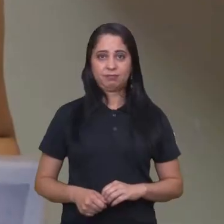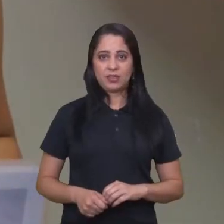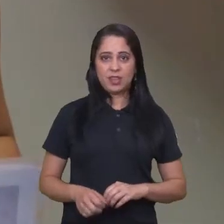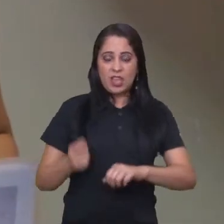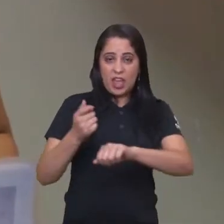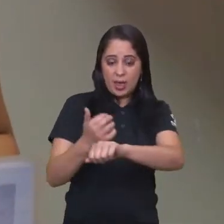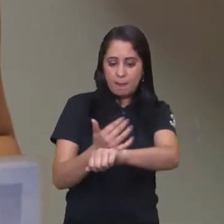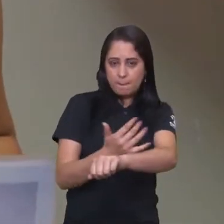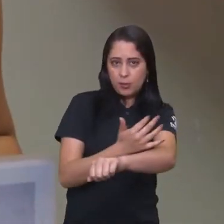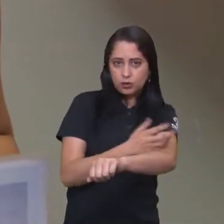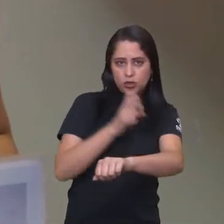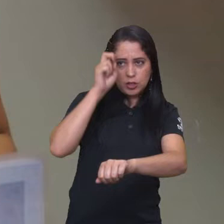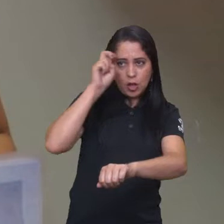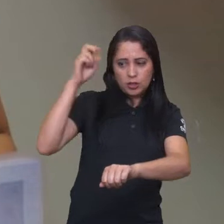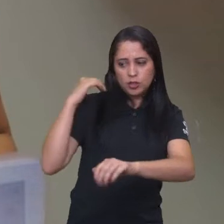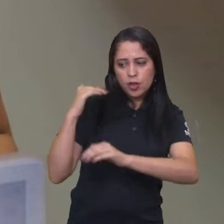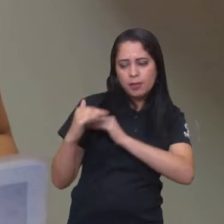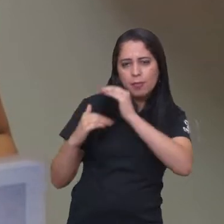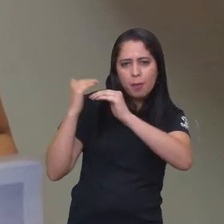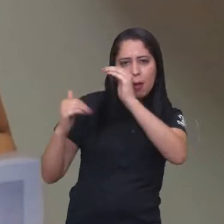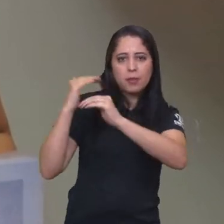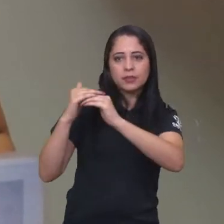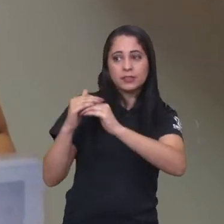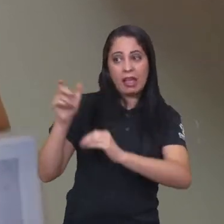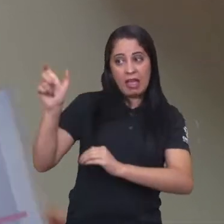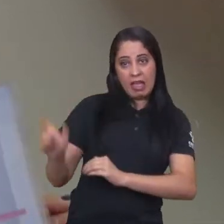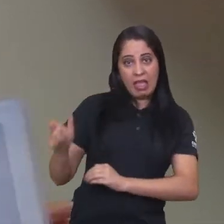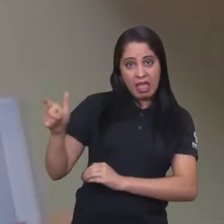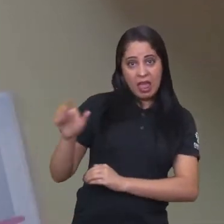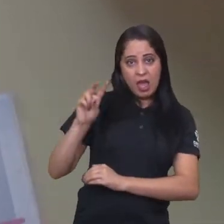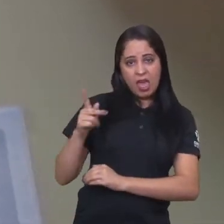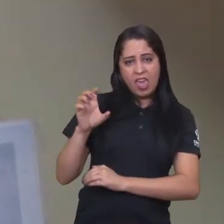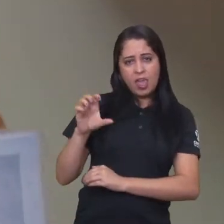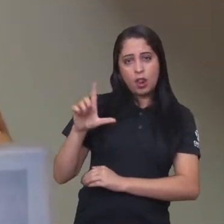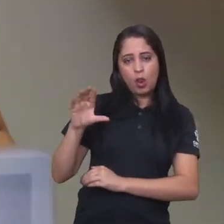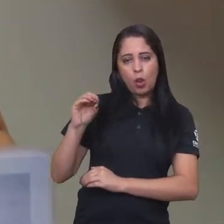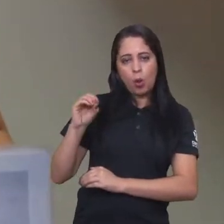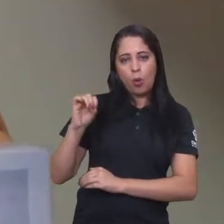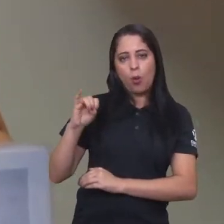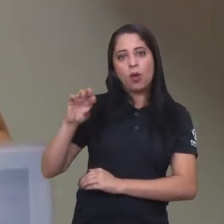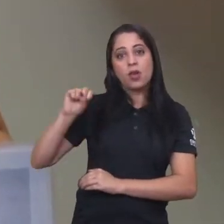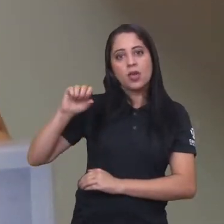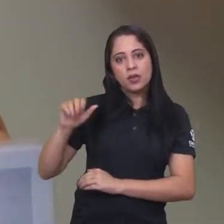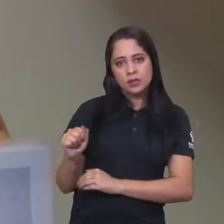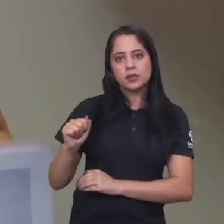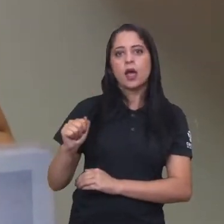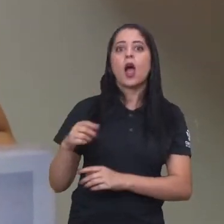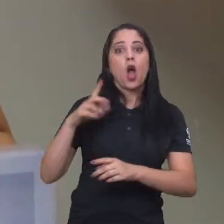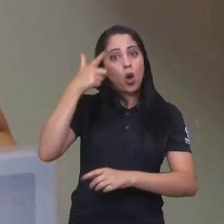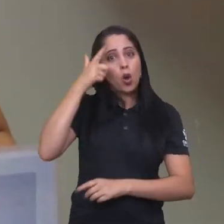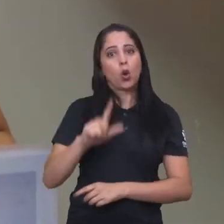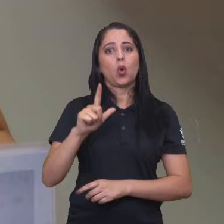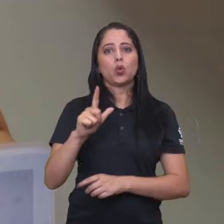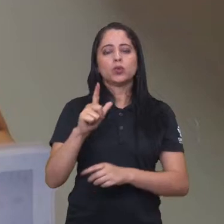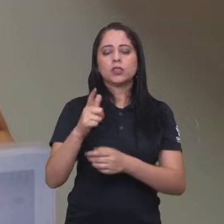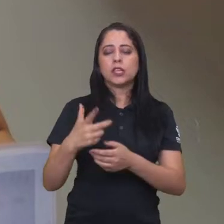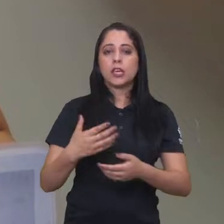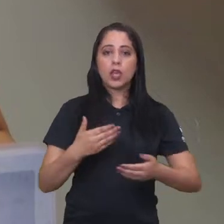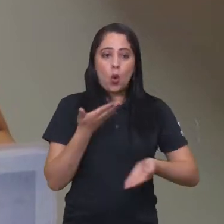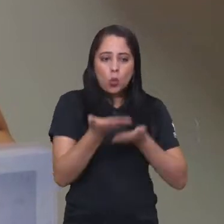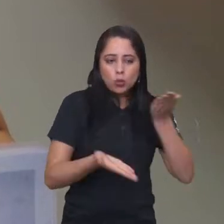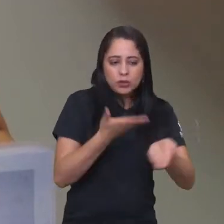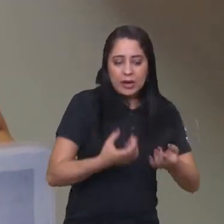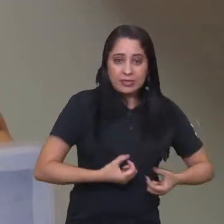Com o desenvolvimento da inteligência emocional, a Heloísa encontrou inúmeros benefícios para enfrentar os desafios relacionados